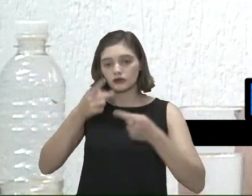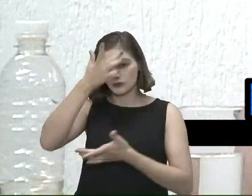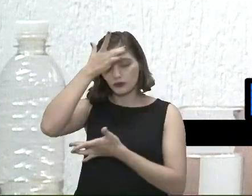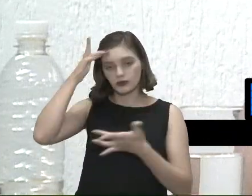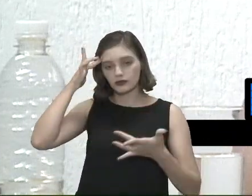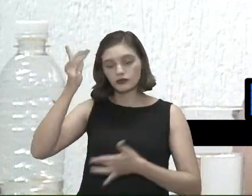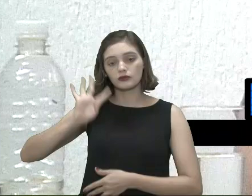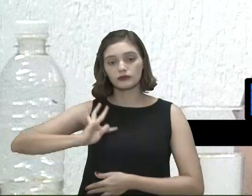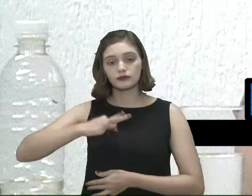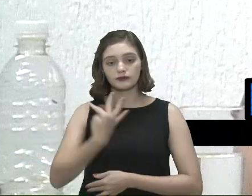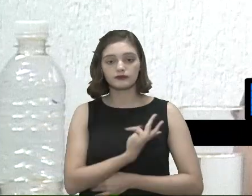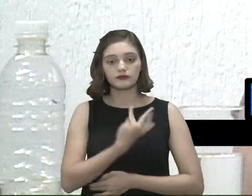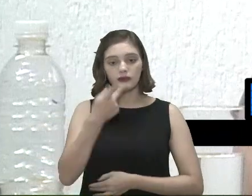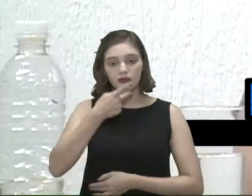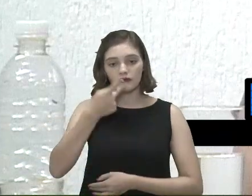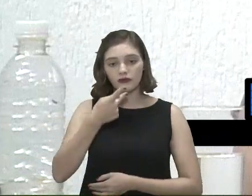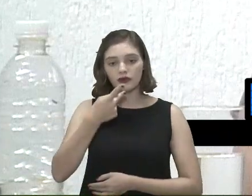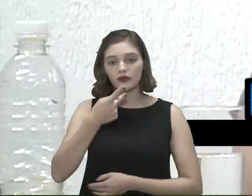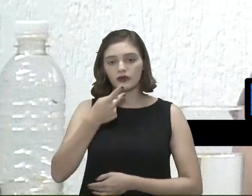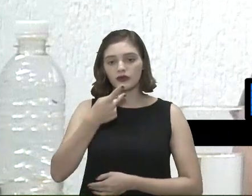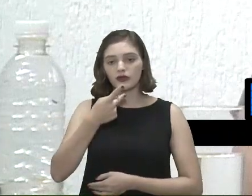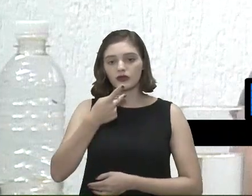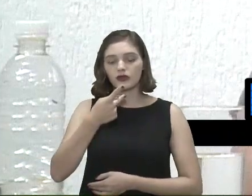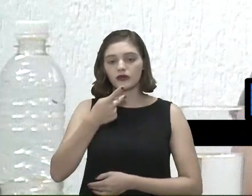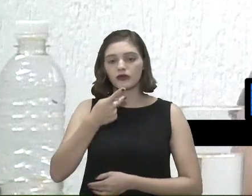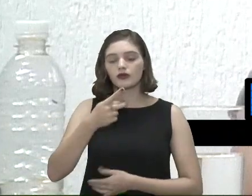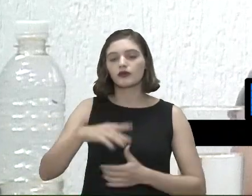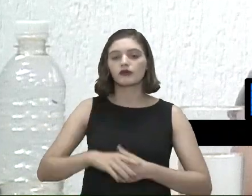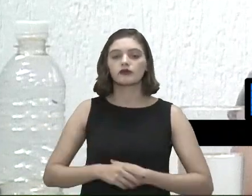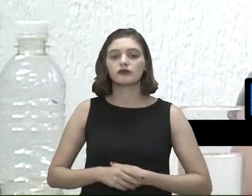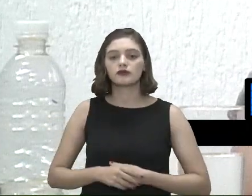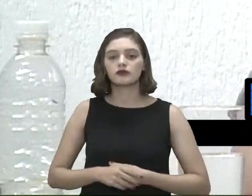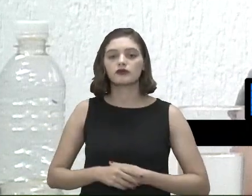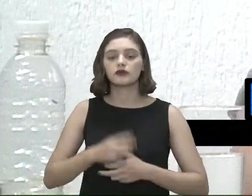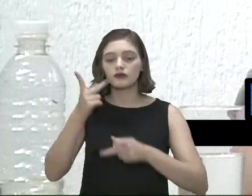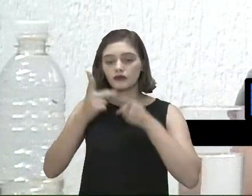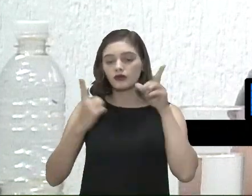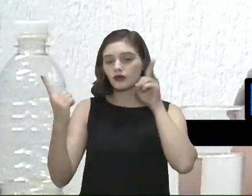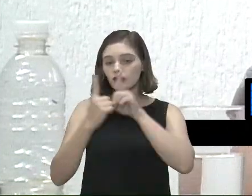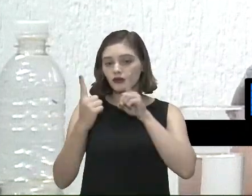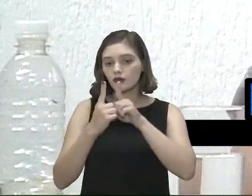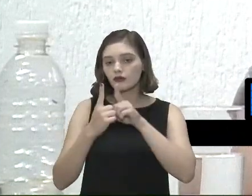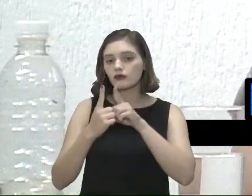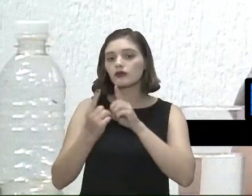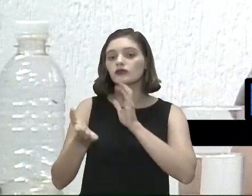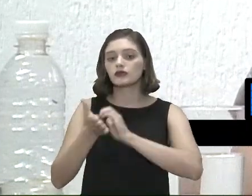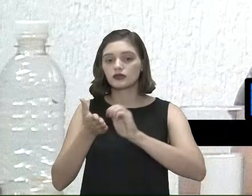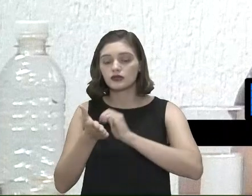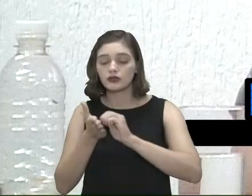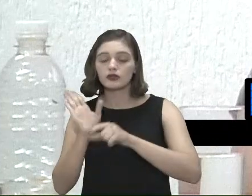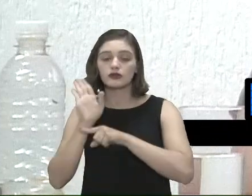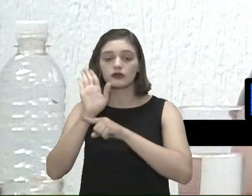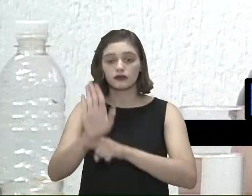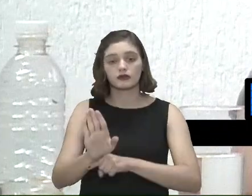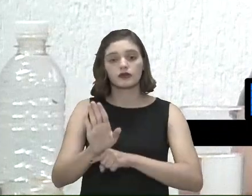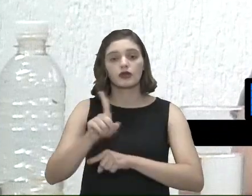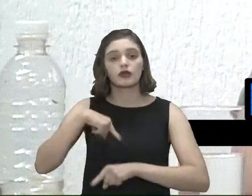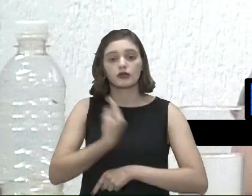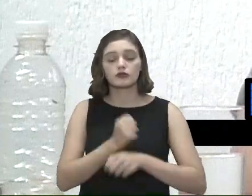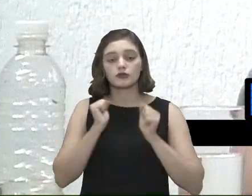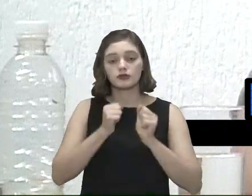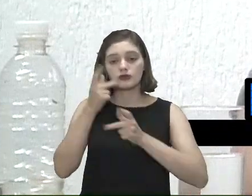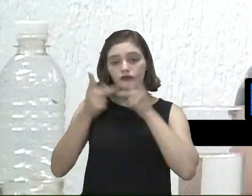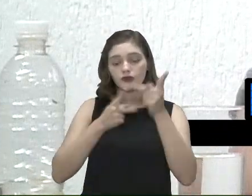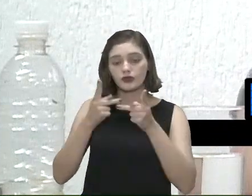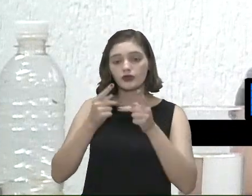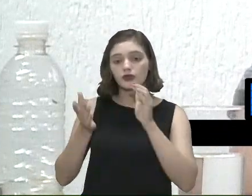pessoas trans, a gente não está falando de IST. Nós estamos falando do atendimento na Secretaria de Assistência e a gente pode falar do